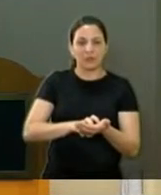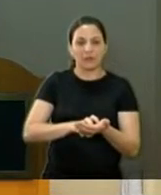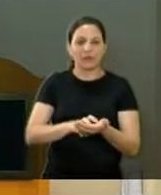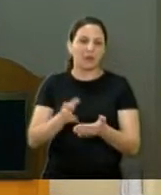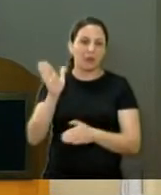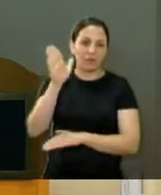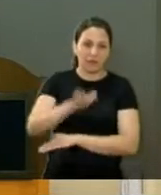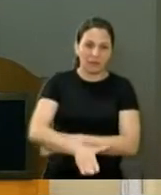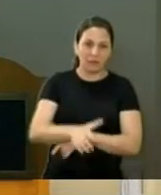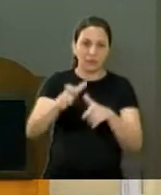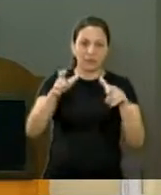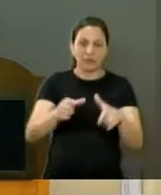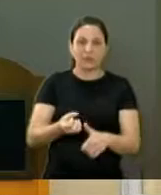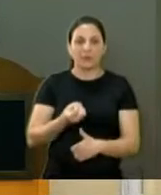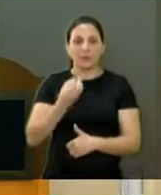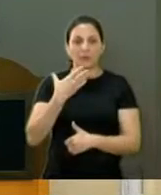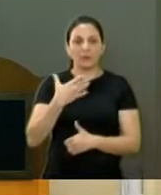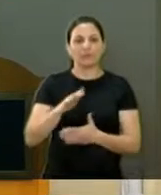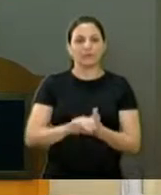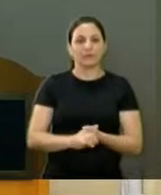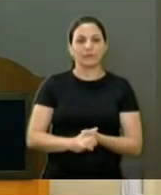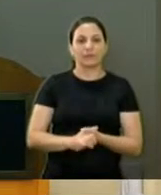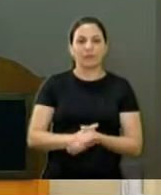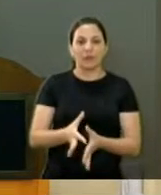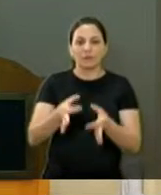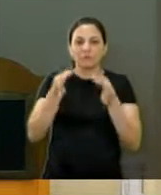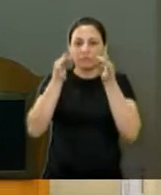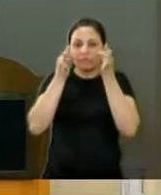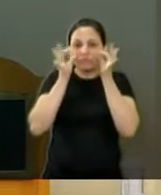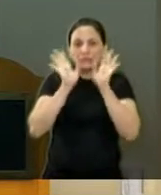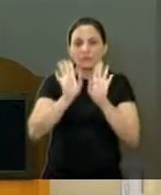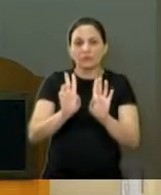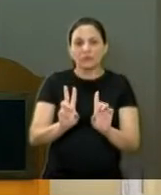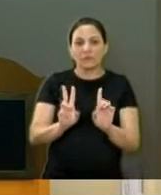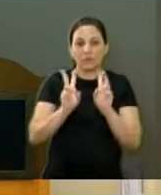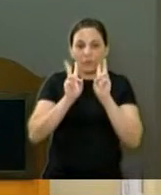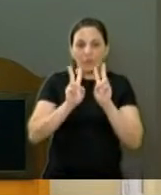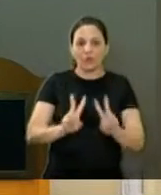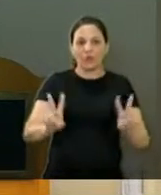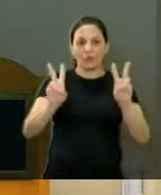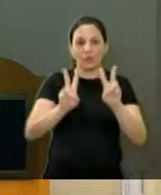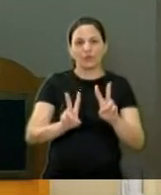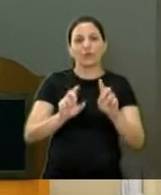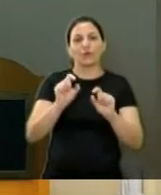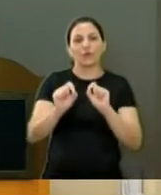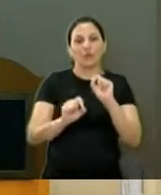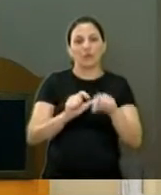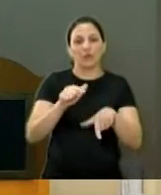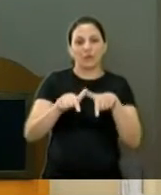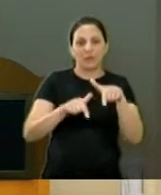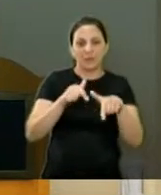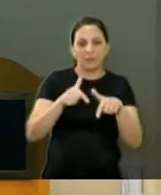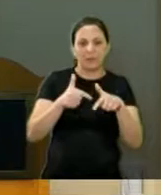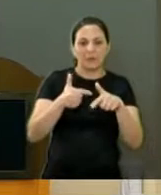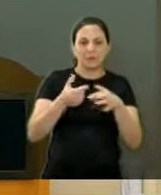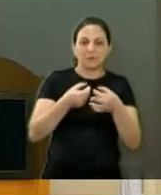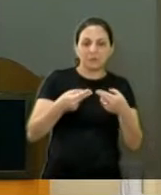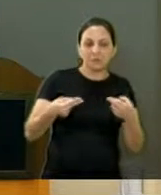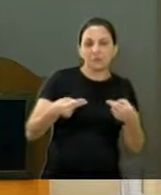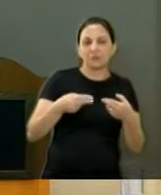um espaço muito bom lá pude observar que estavam fazendo alguns trabalhos manuais